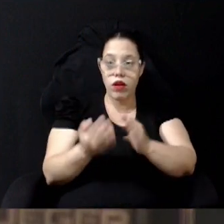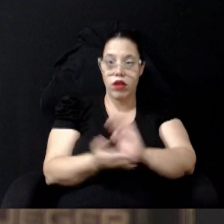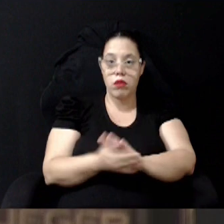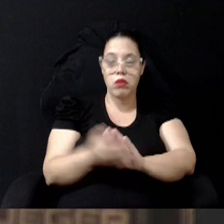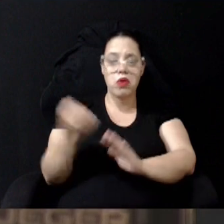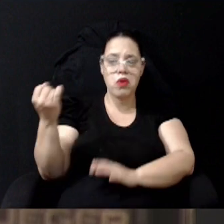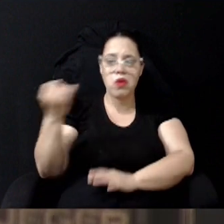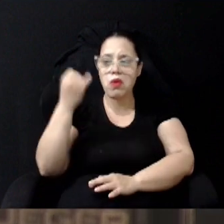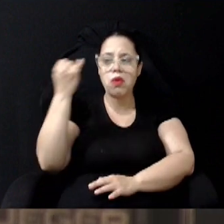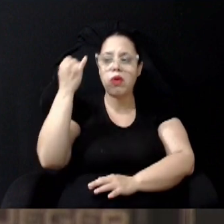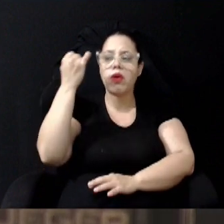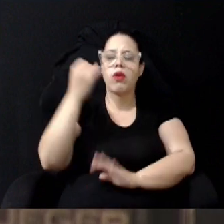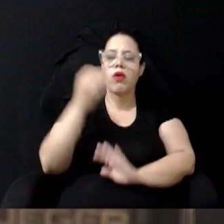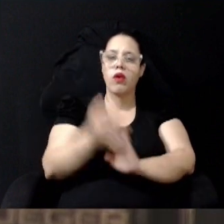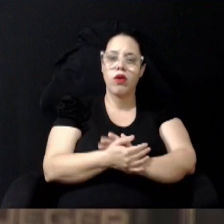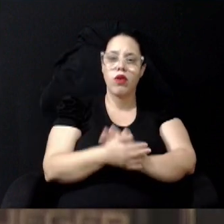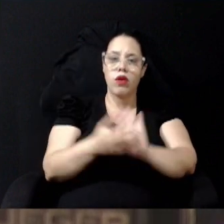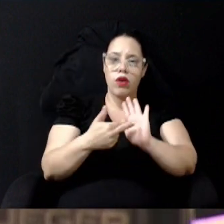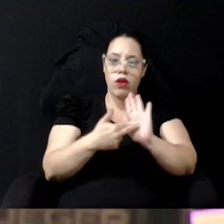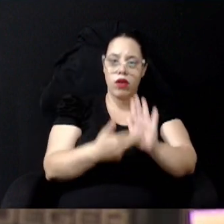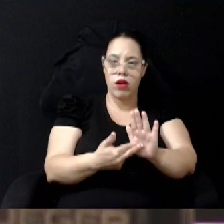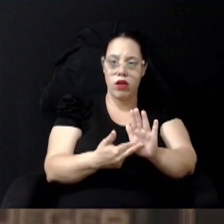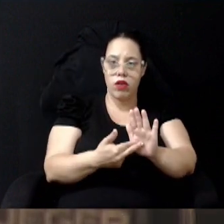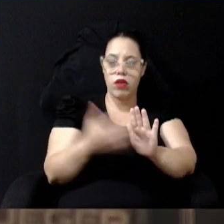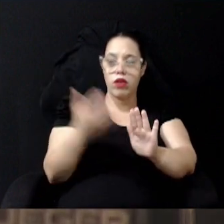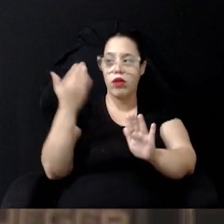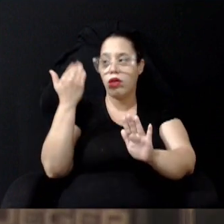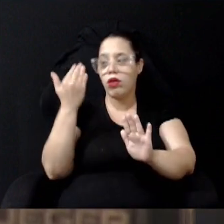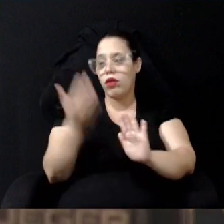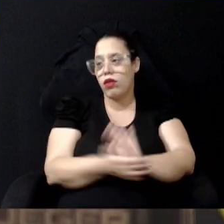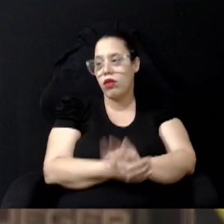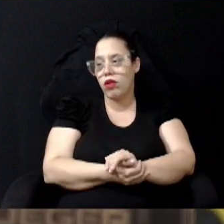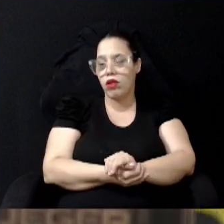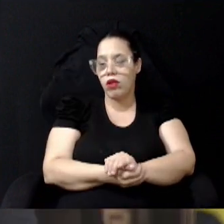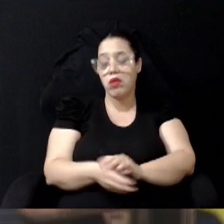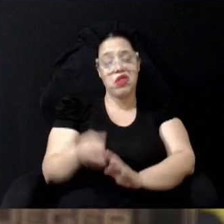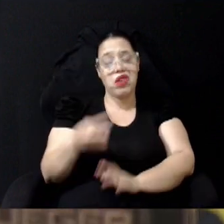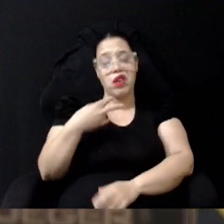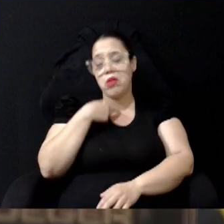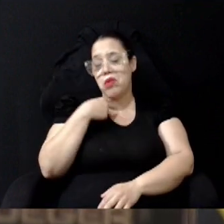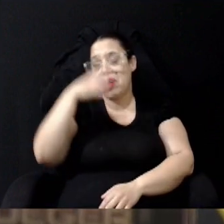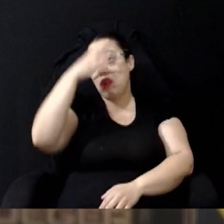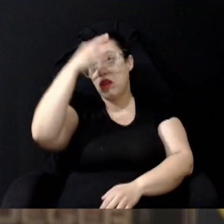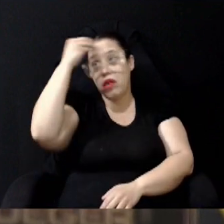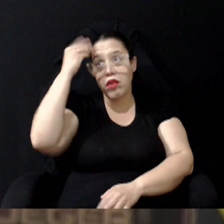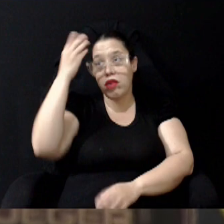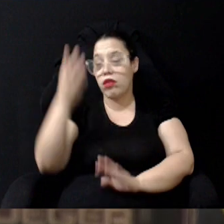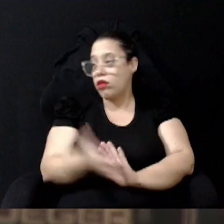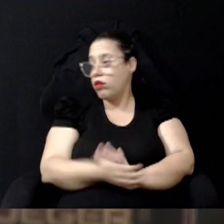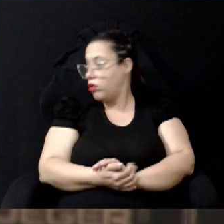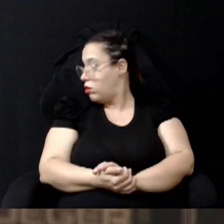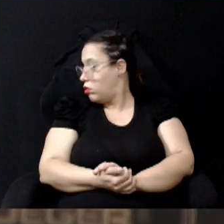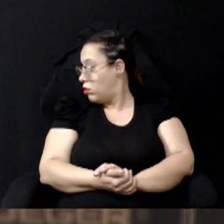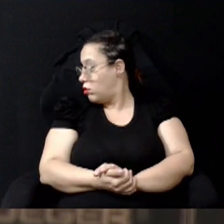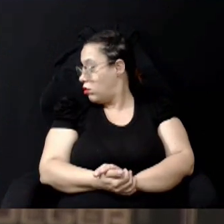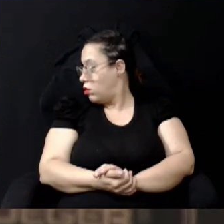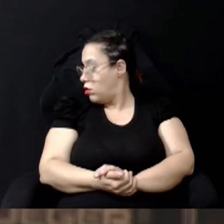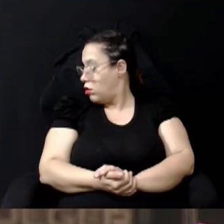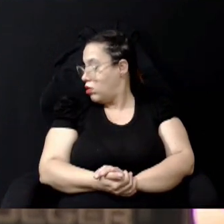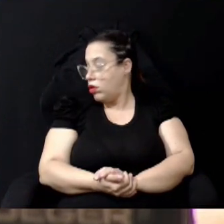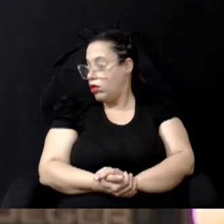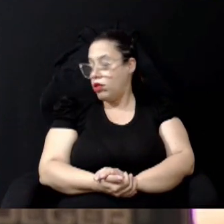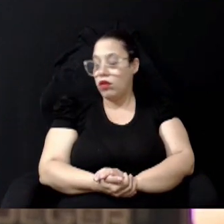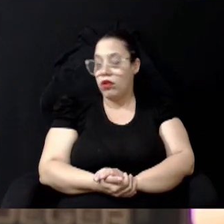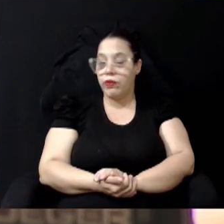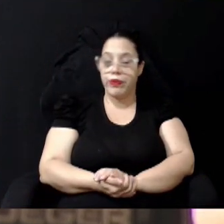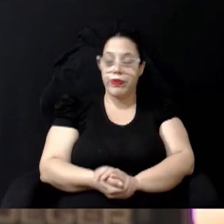não esquecer dos seus antepassados, assim como você não pode esquecer do passado da sua cidade, né? E isso